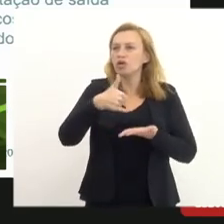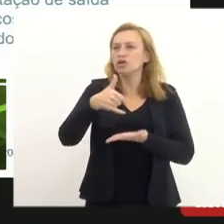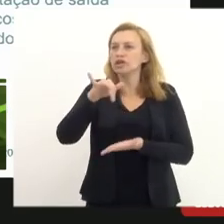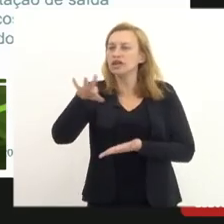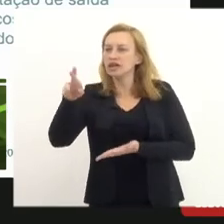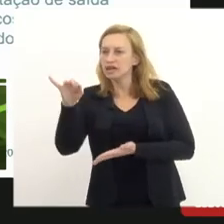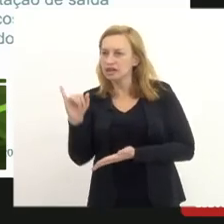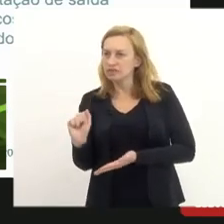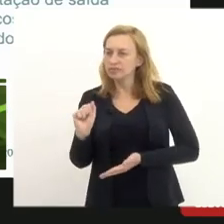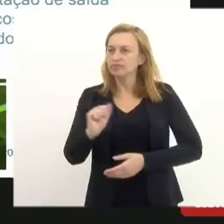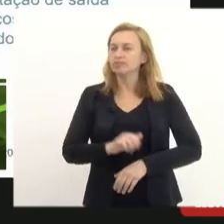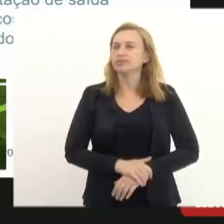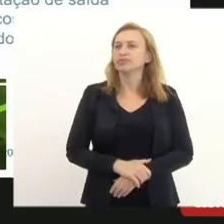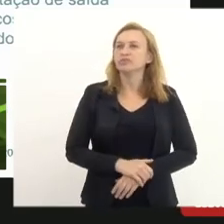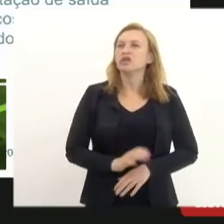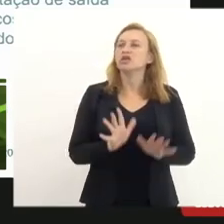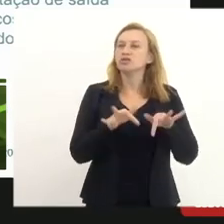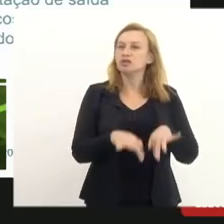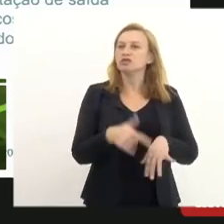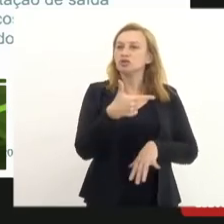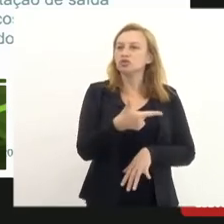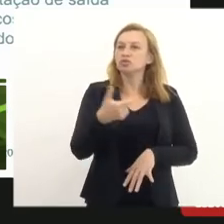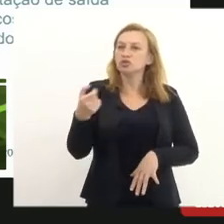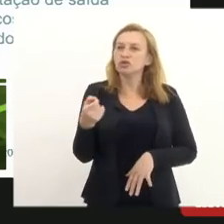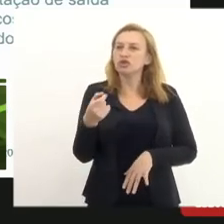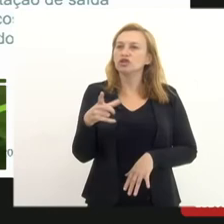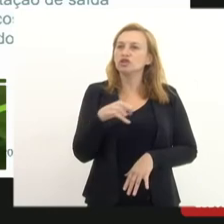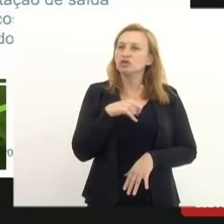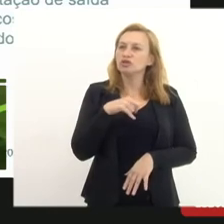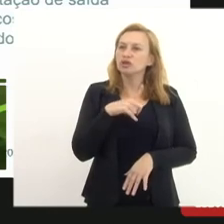Iara. E no final de 2020, a gente